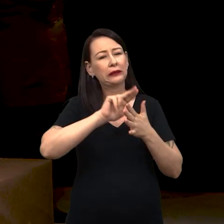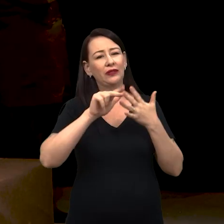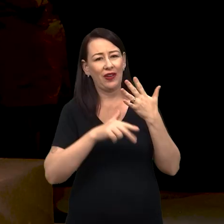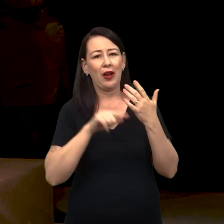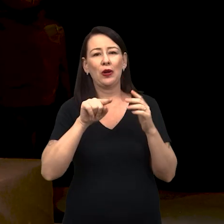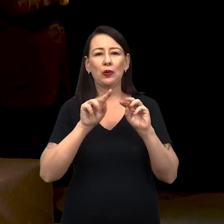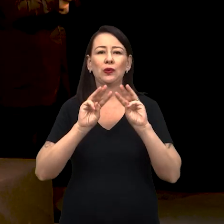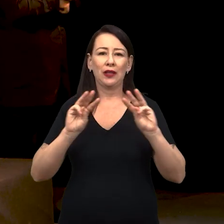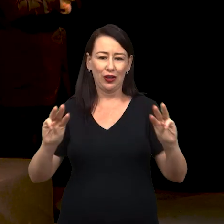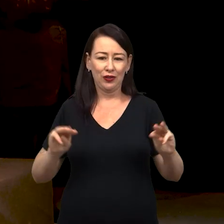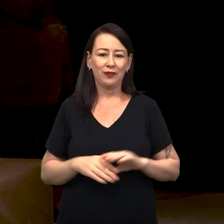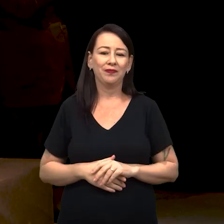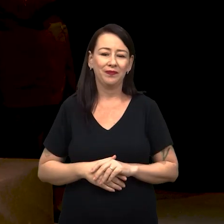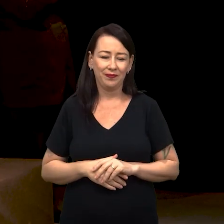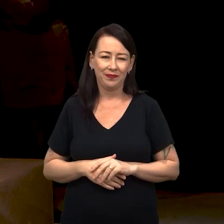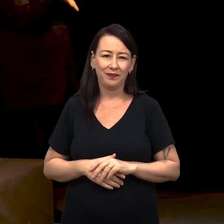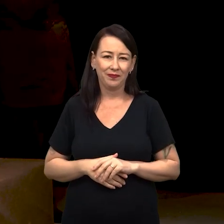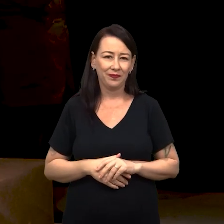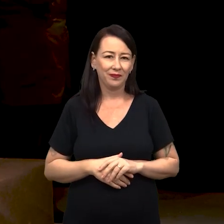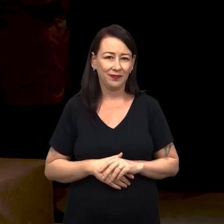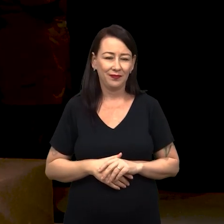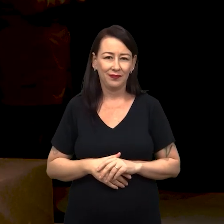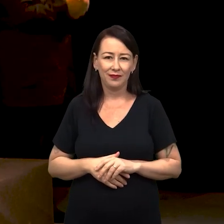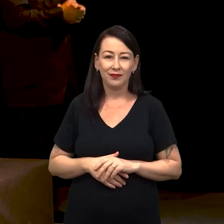trazem esse repertório.